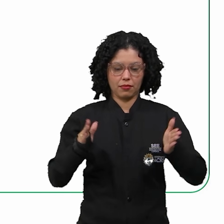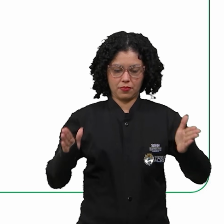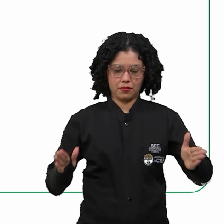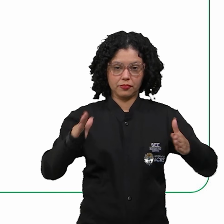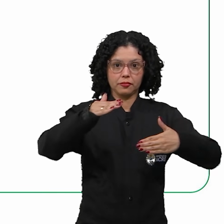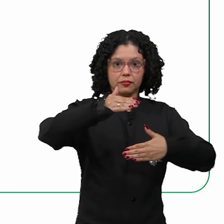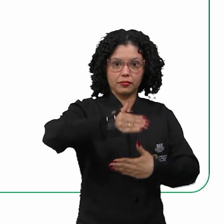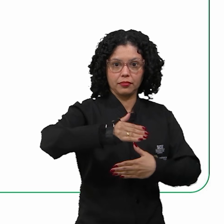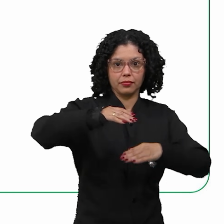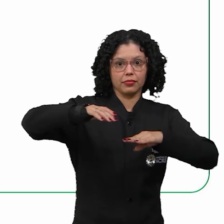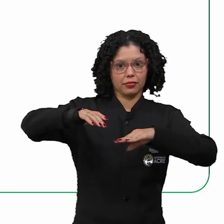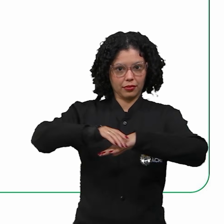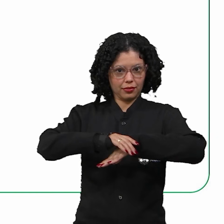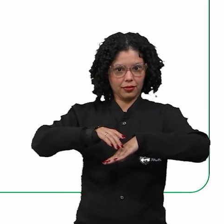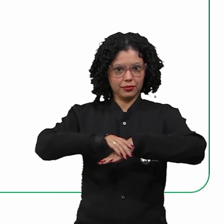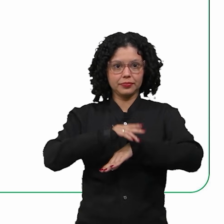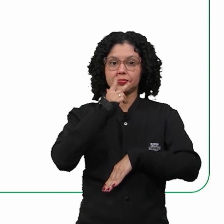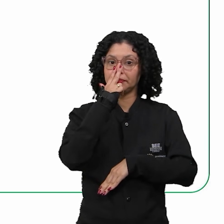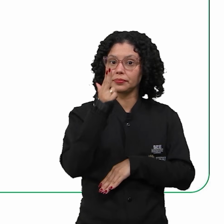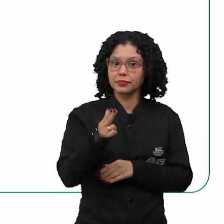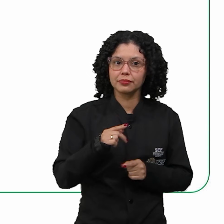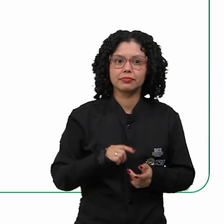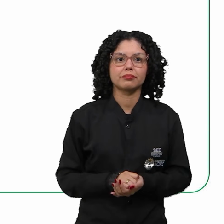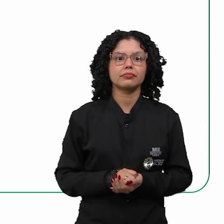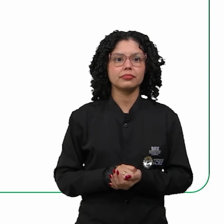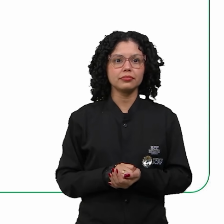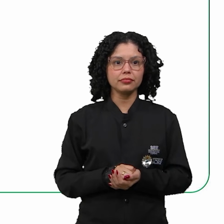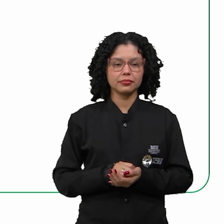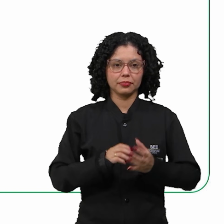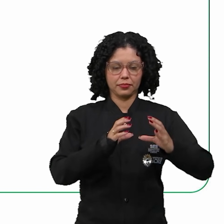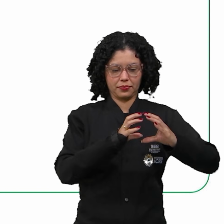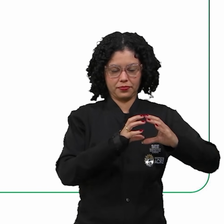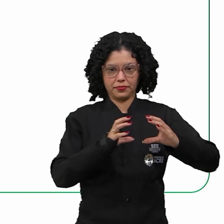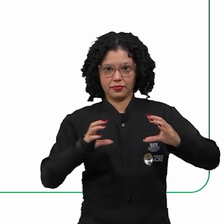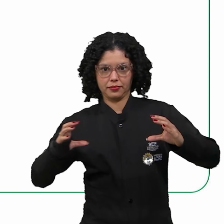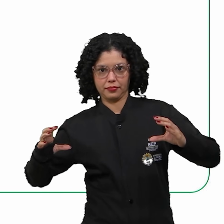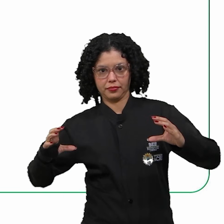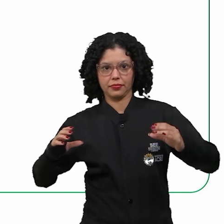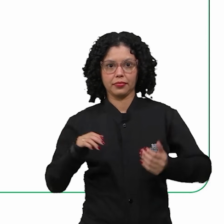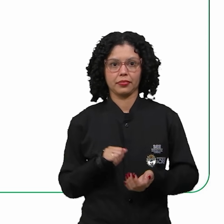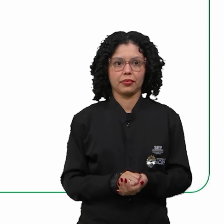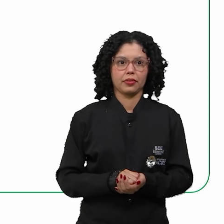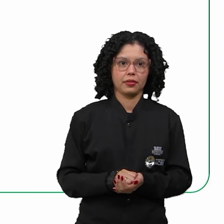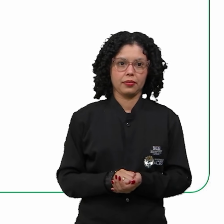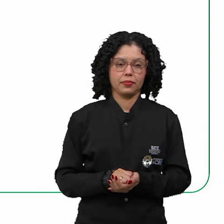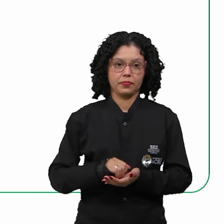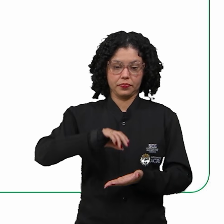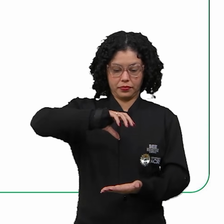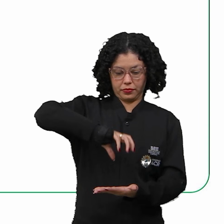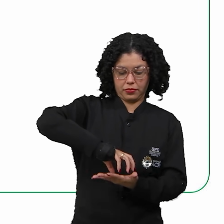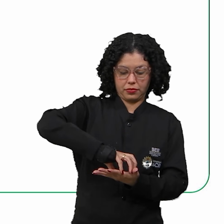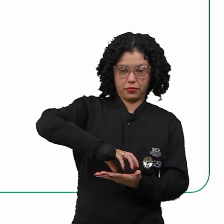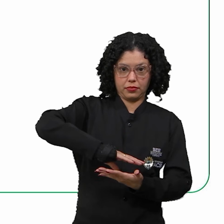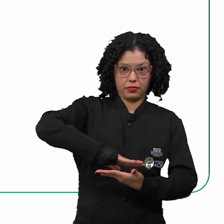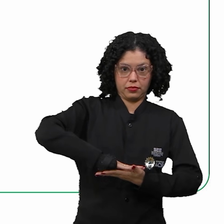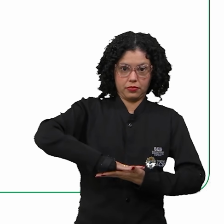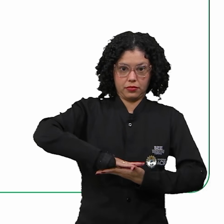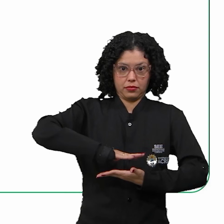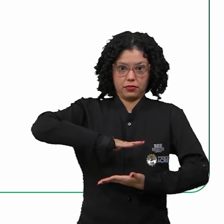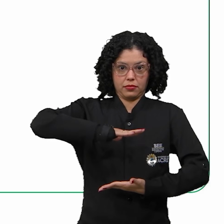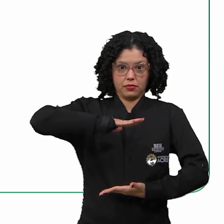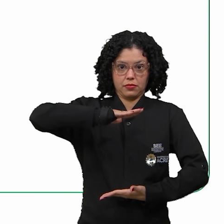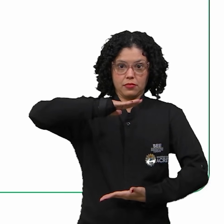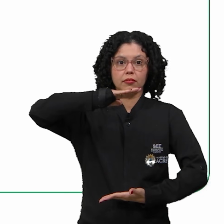de sapato se assemelha a um paralelepípedo. E se colocado em pé, você pode chamá-lo